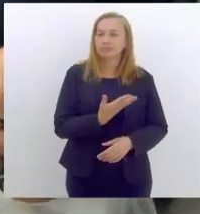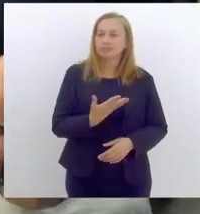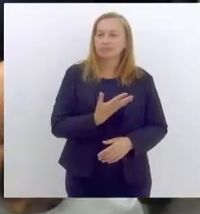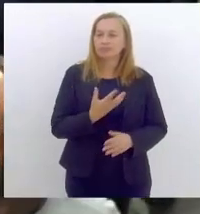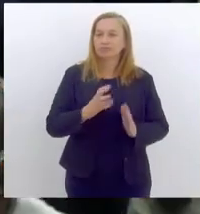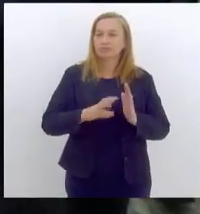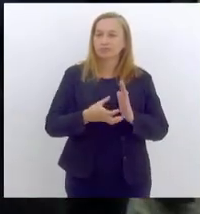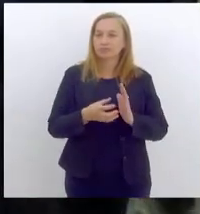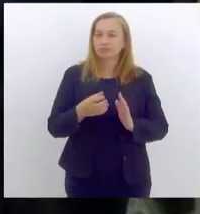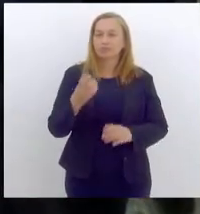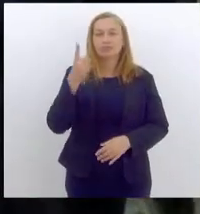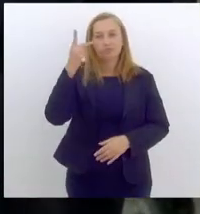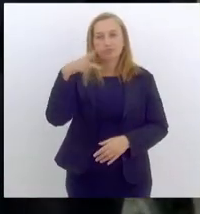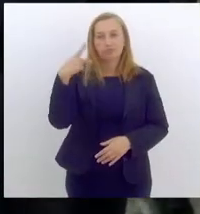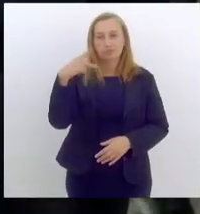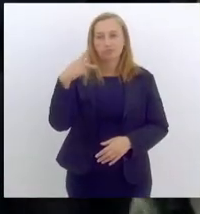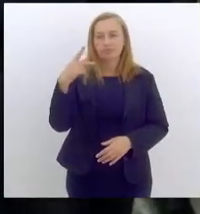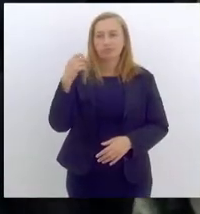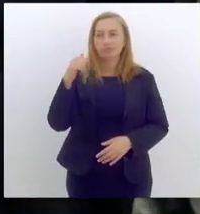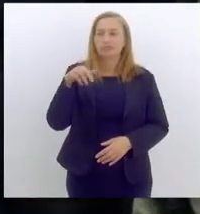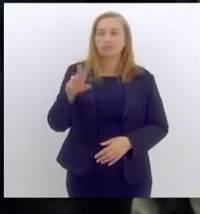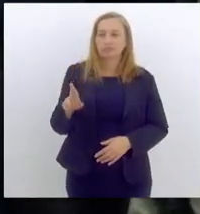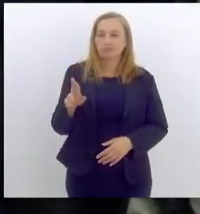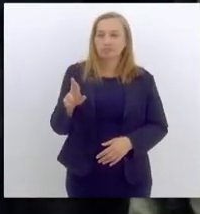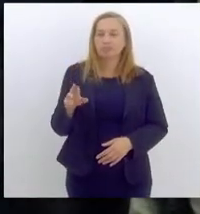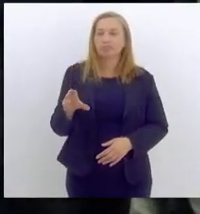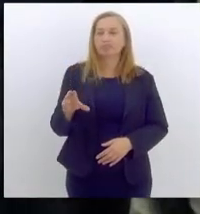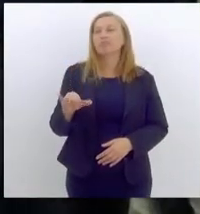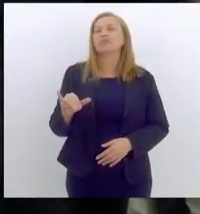vereador Carlos Mink, dizer que